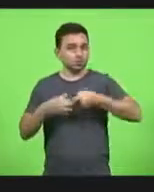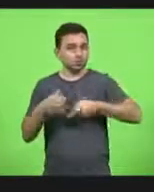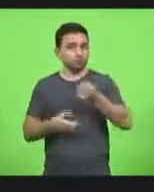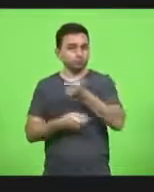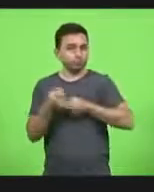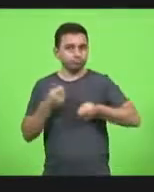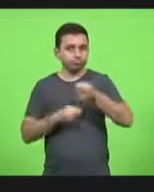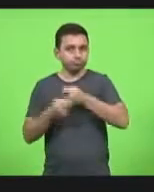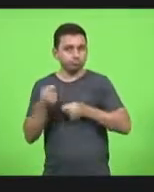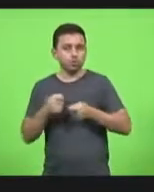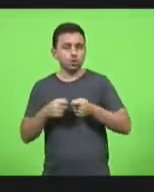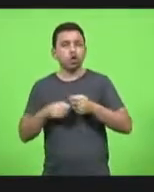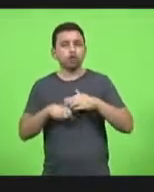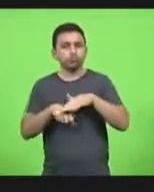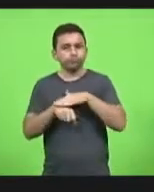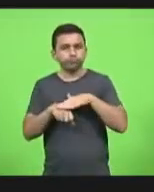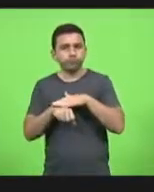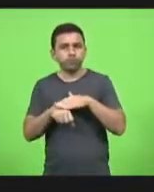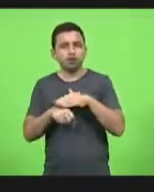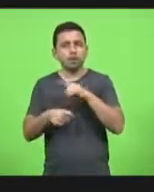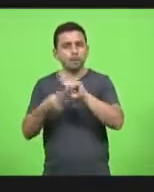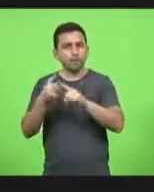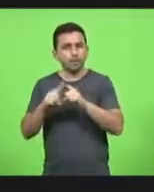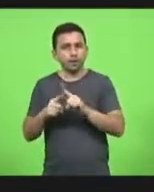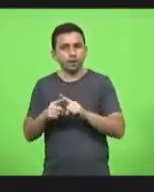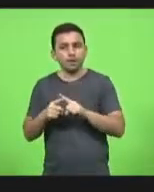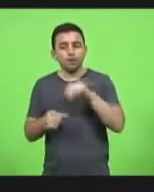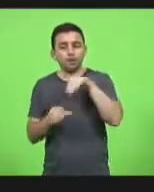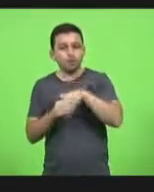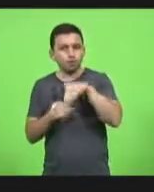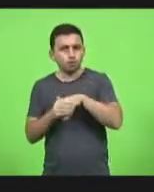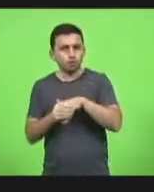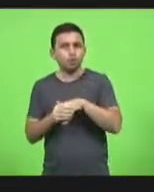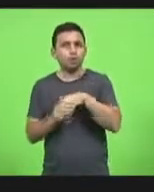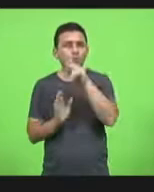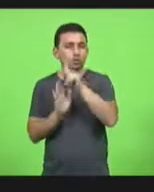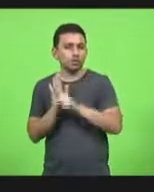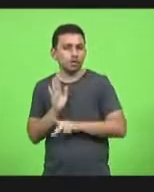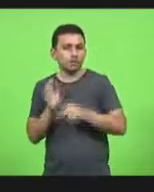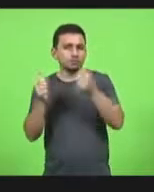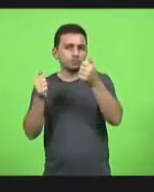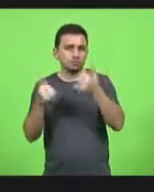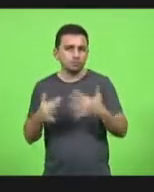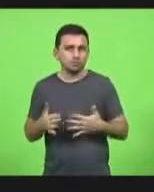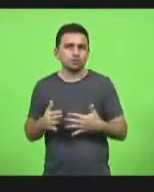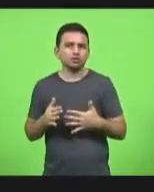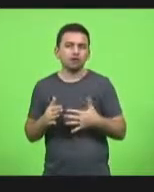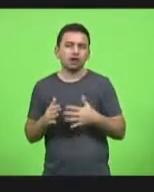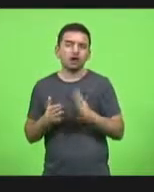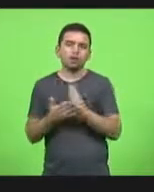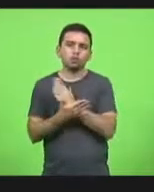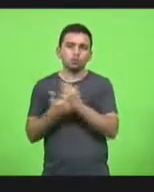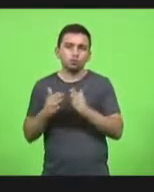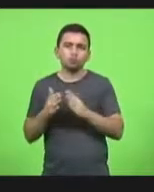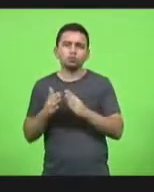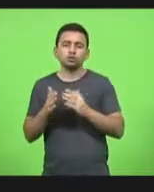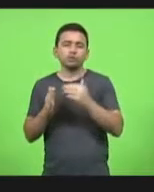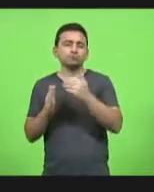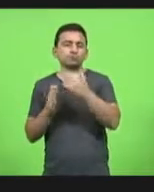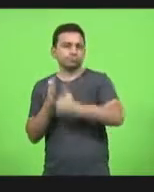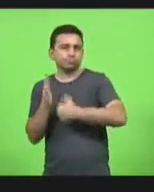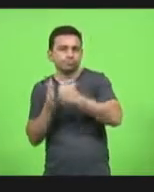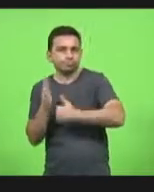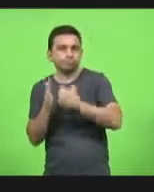Tributação, a gente votou um projeto ali que traria algum tipo de anistia fiscal ou benefícios